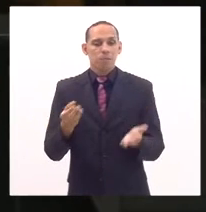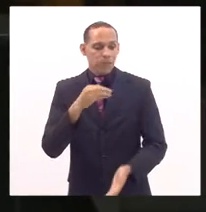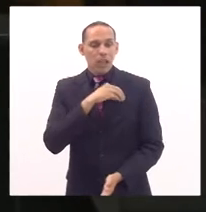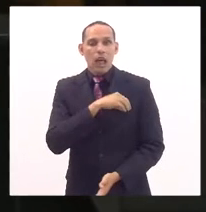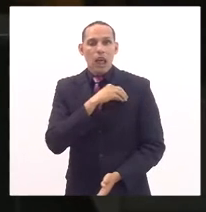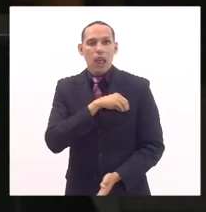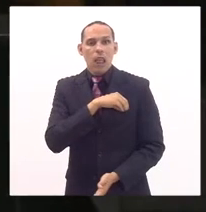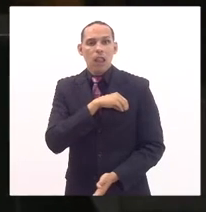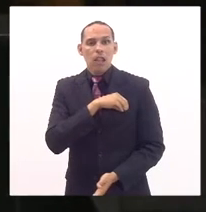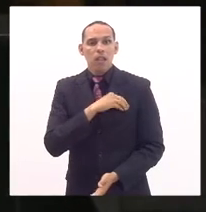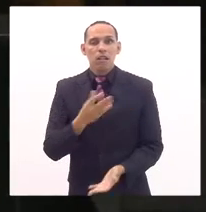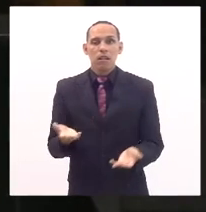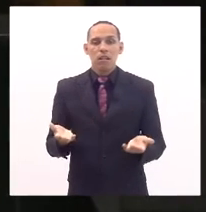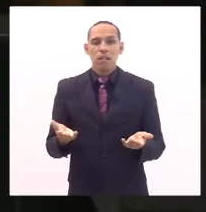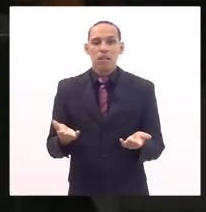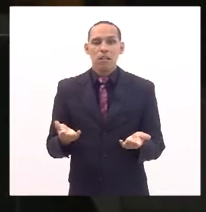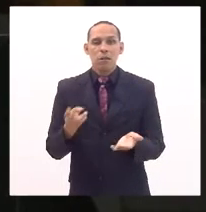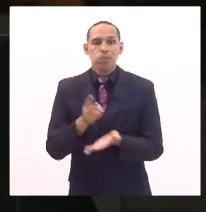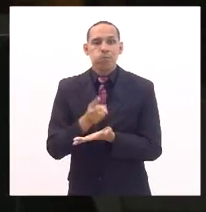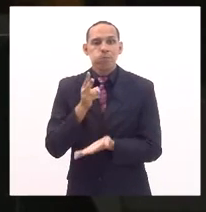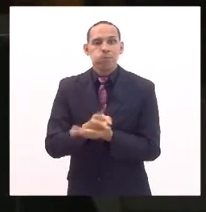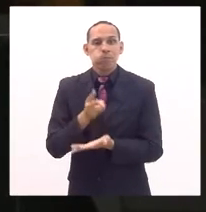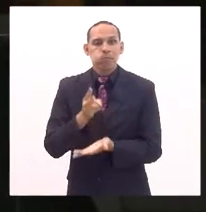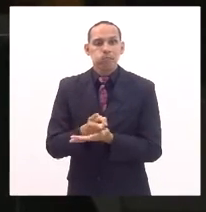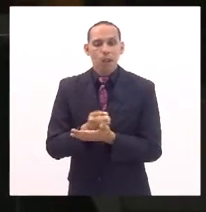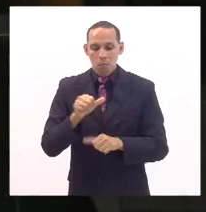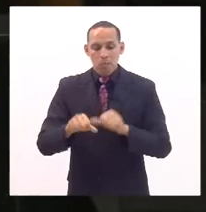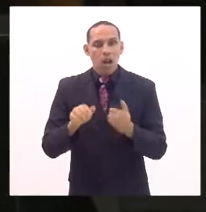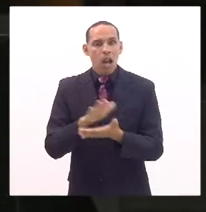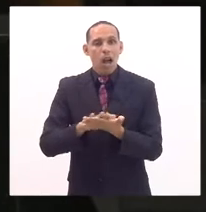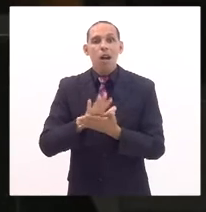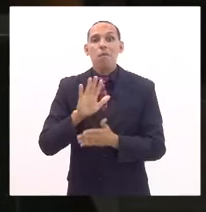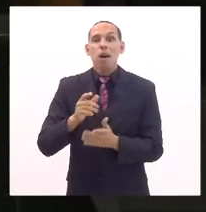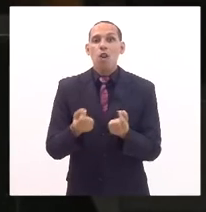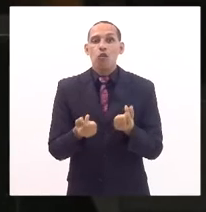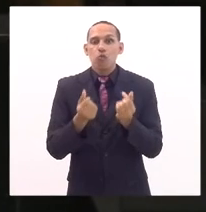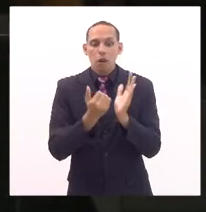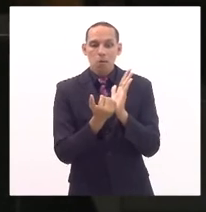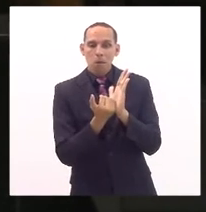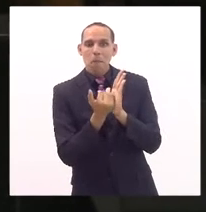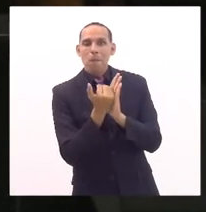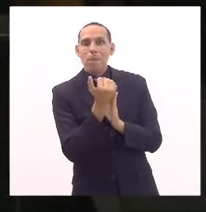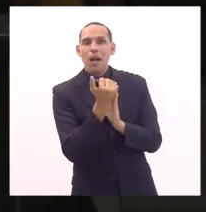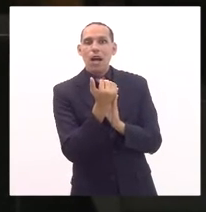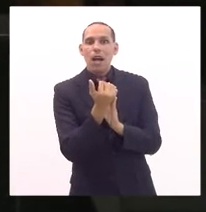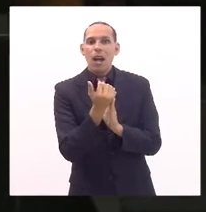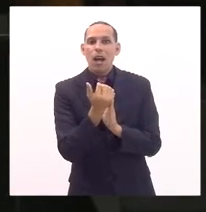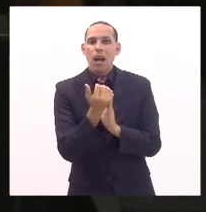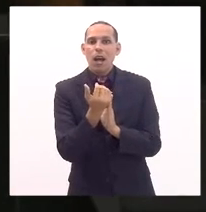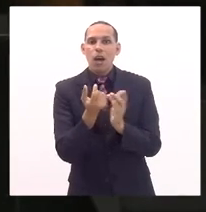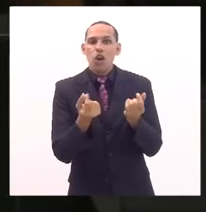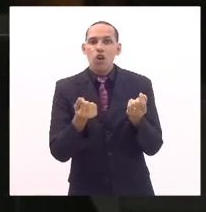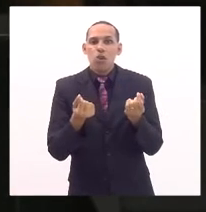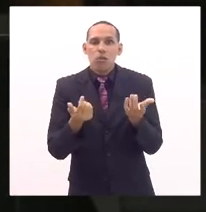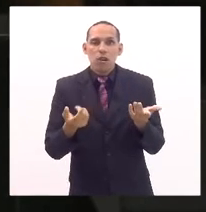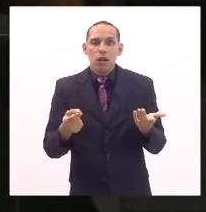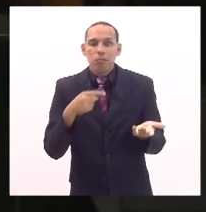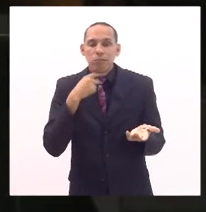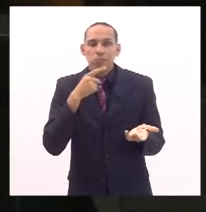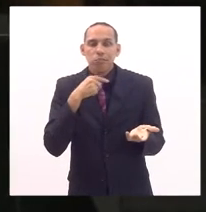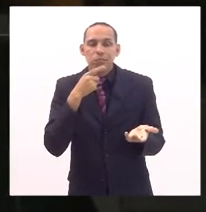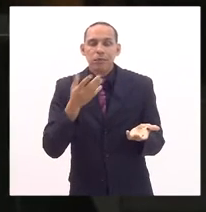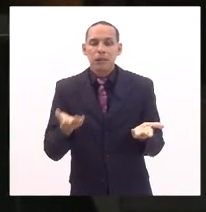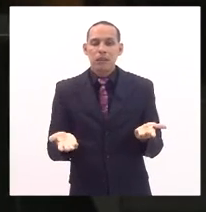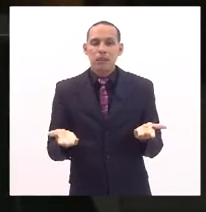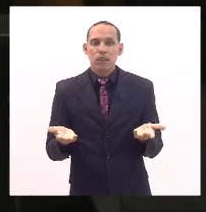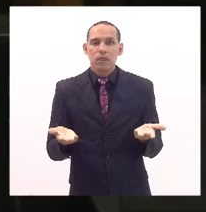salários contidos os preços aumento só falta dinheiro no bolso do Cidadão